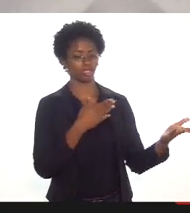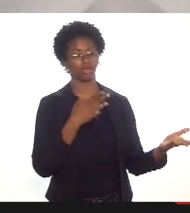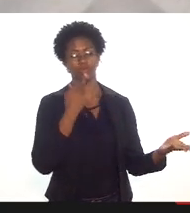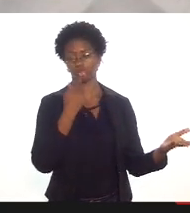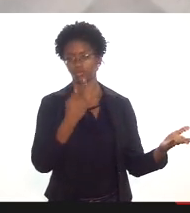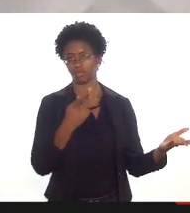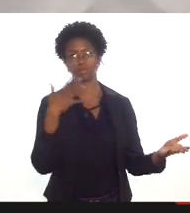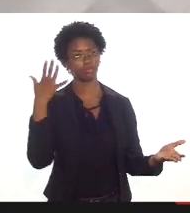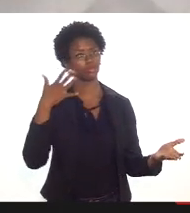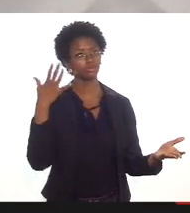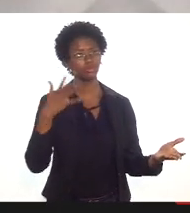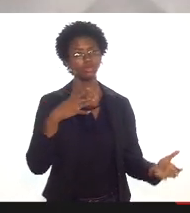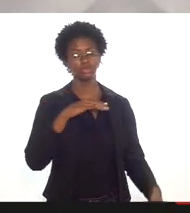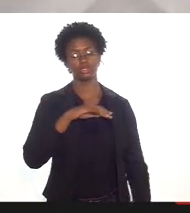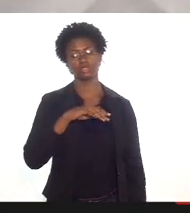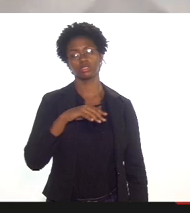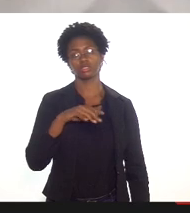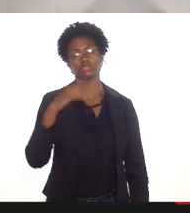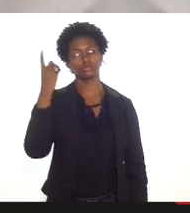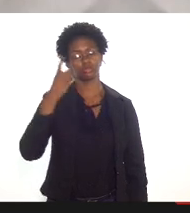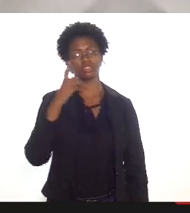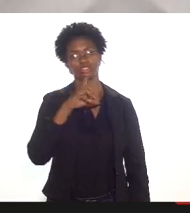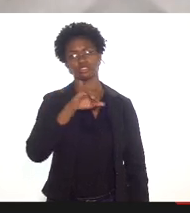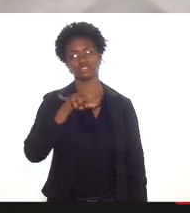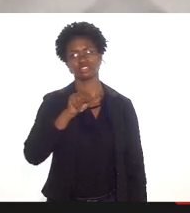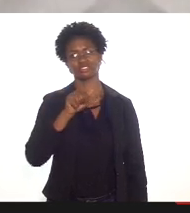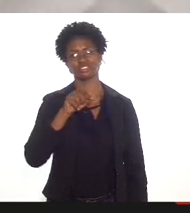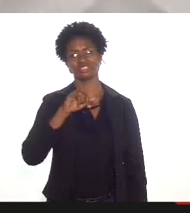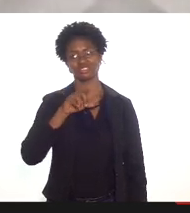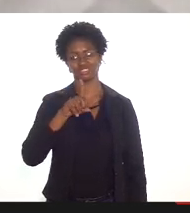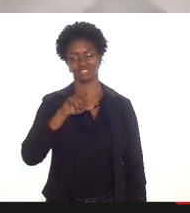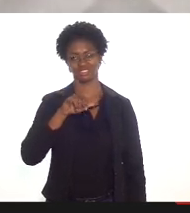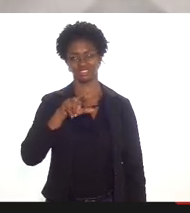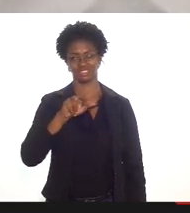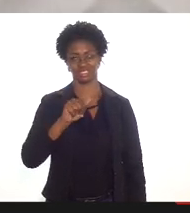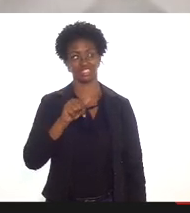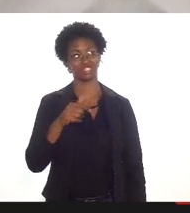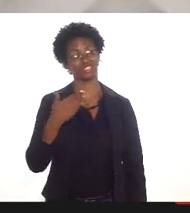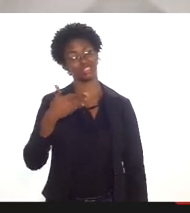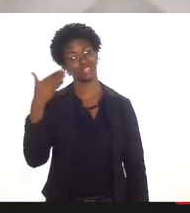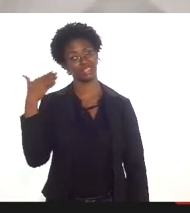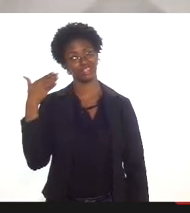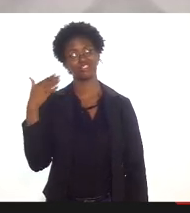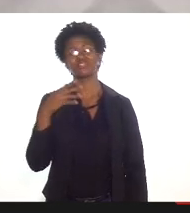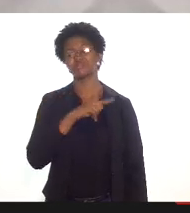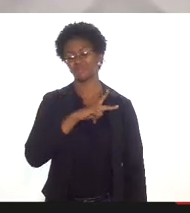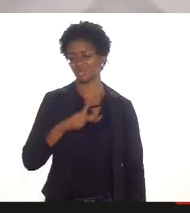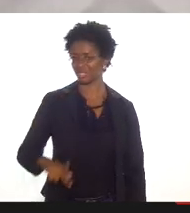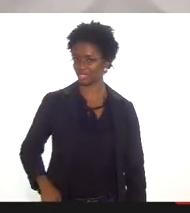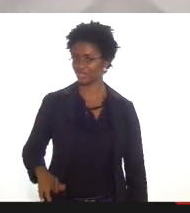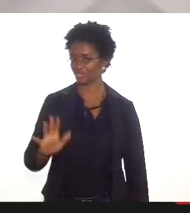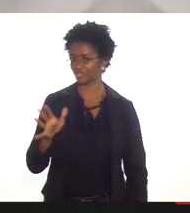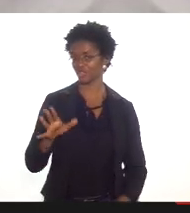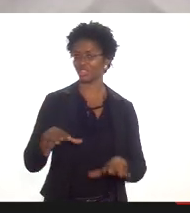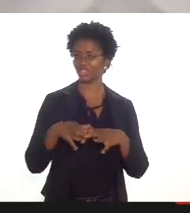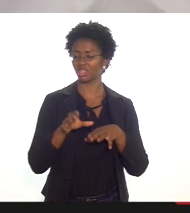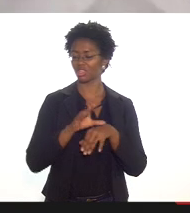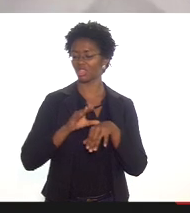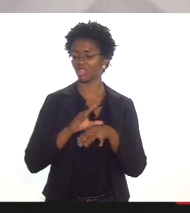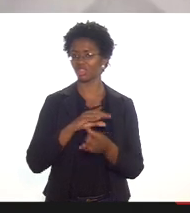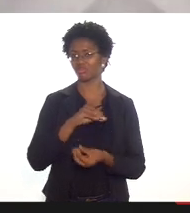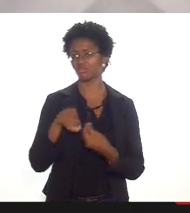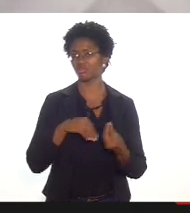que presidiu essa comissão mista, que, com certeza, as suas observações contribuem muito, não só no